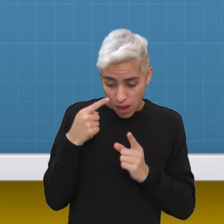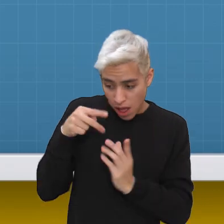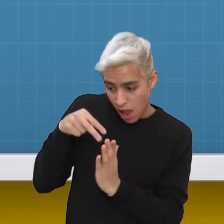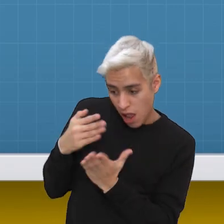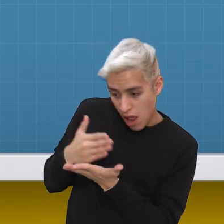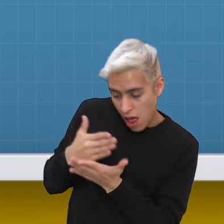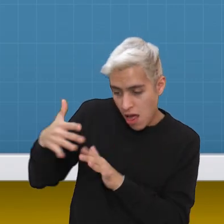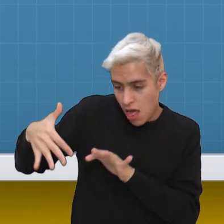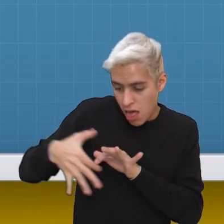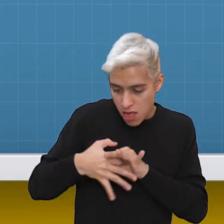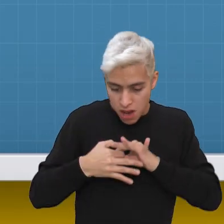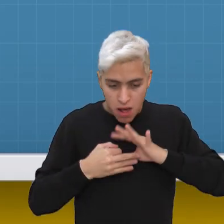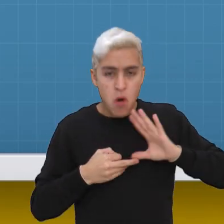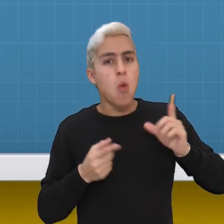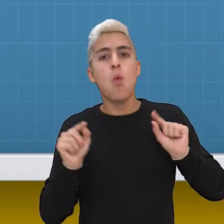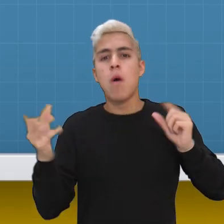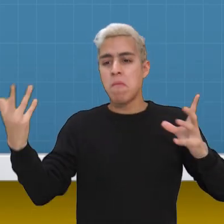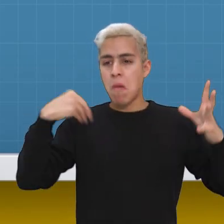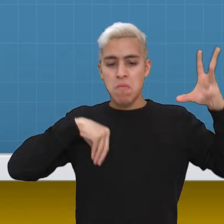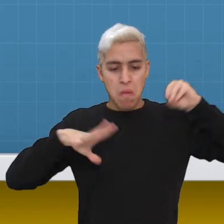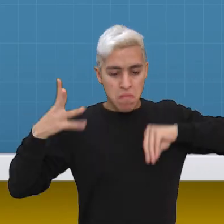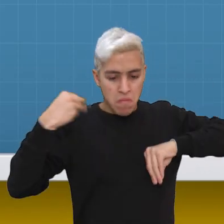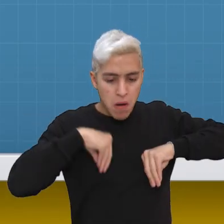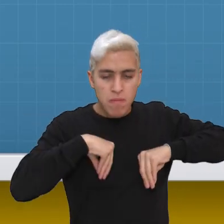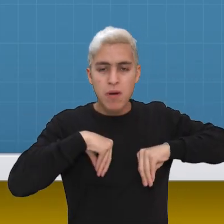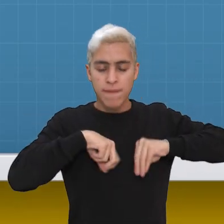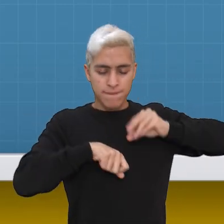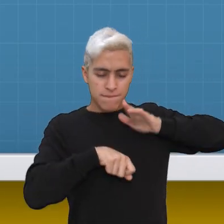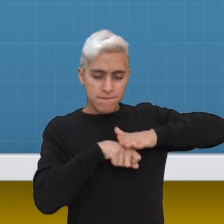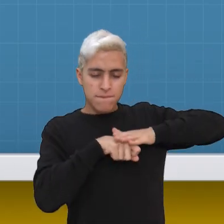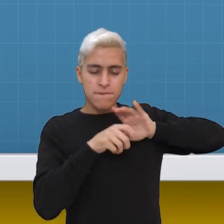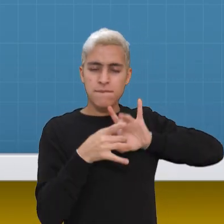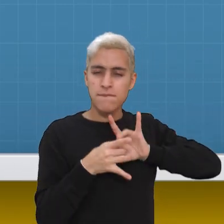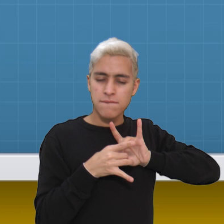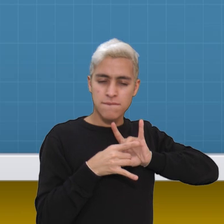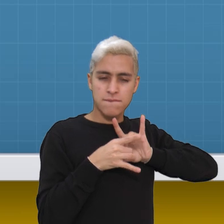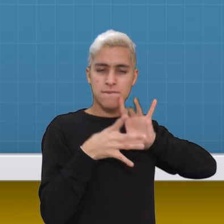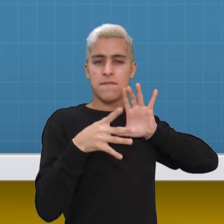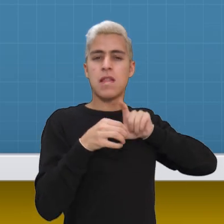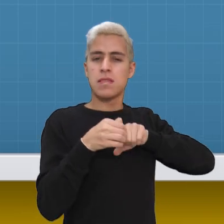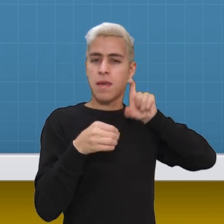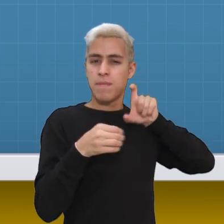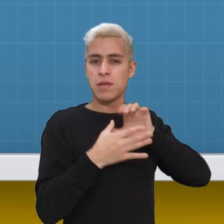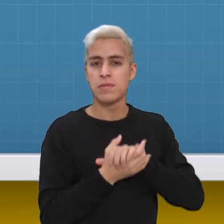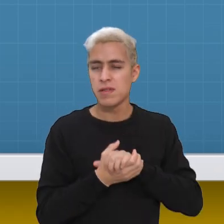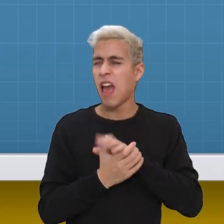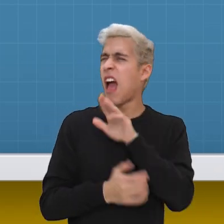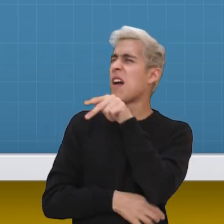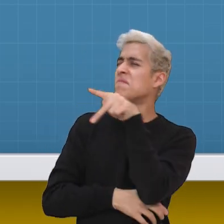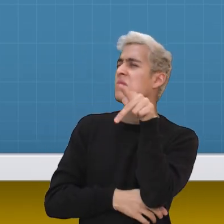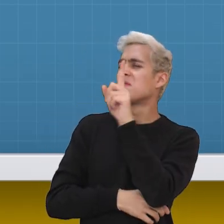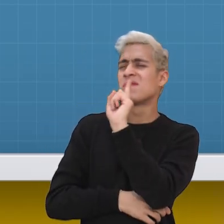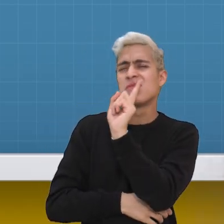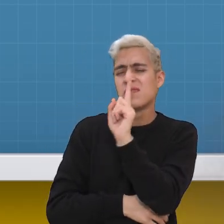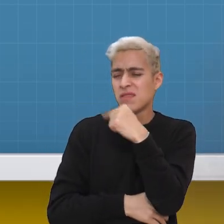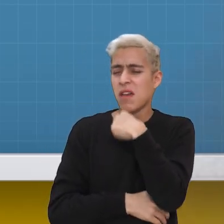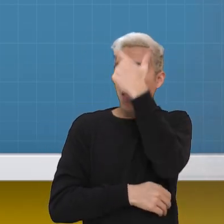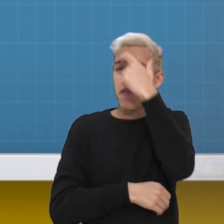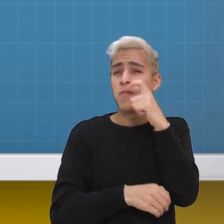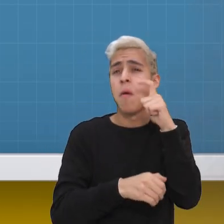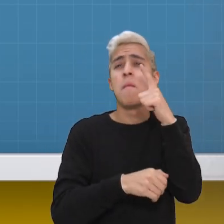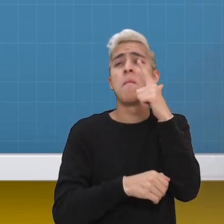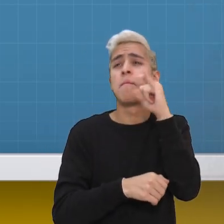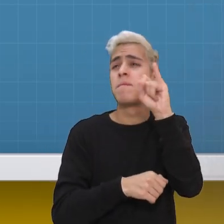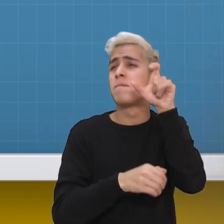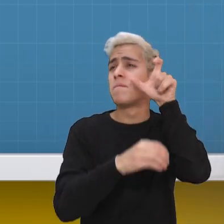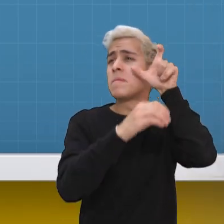meu livro, e isso vai me trazer o quê? Independência. Ai, professora, não, eu sou